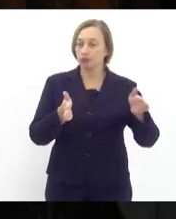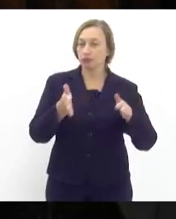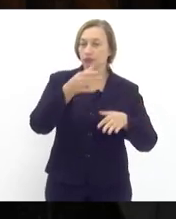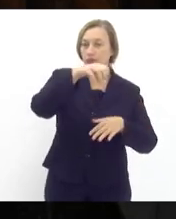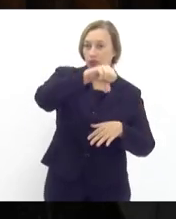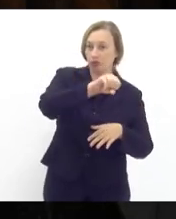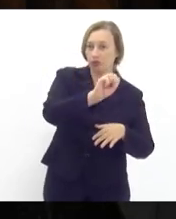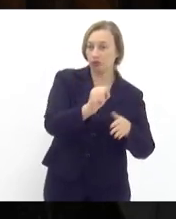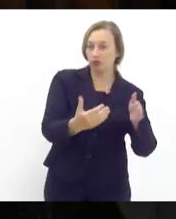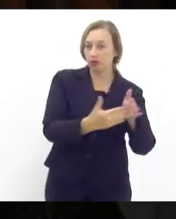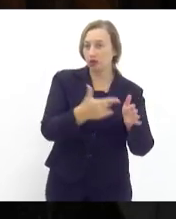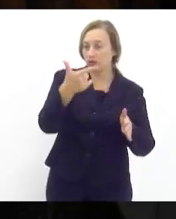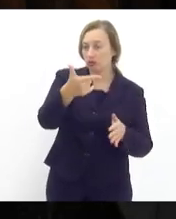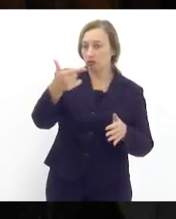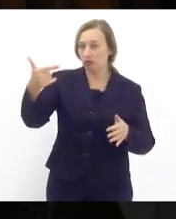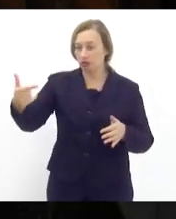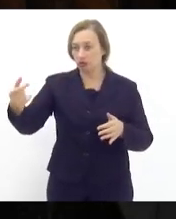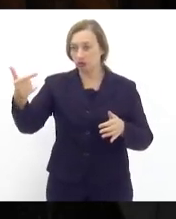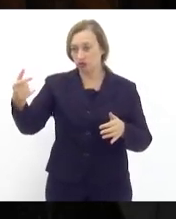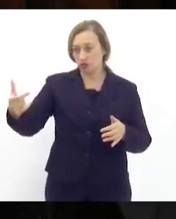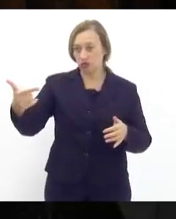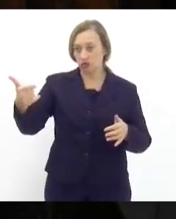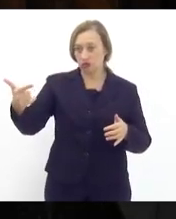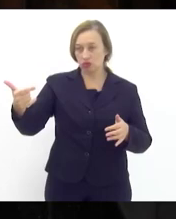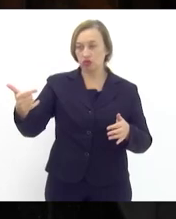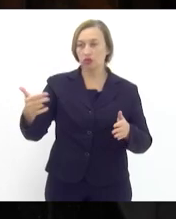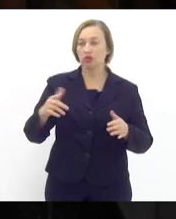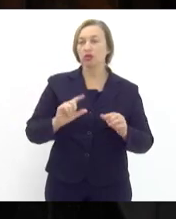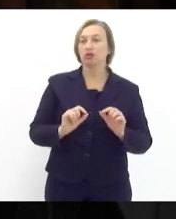cresceu em média 2.14%